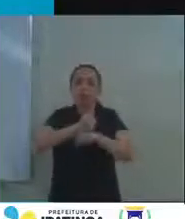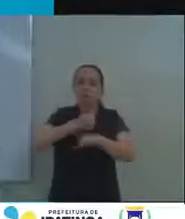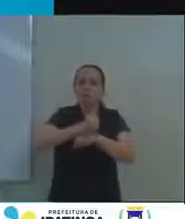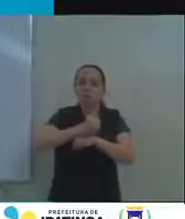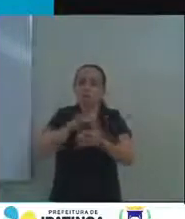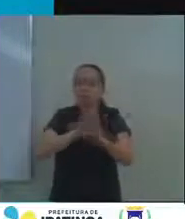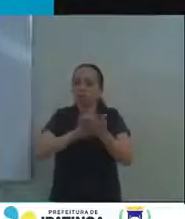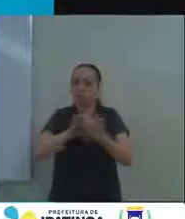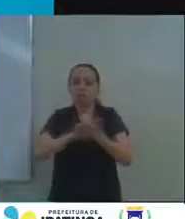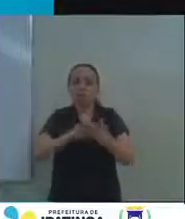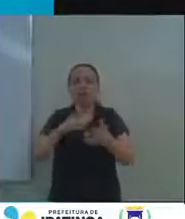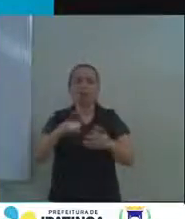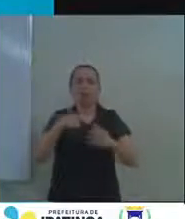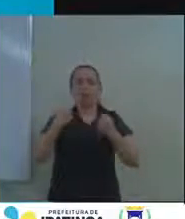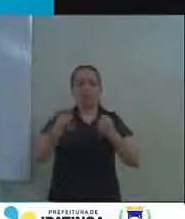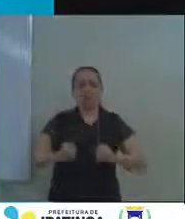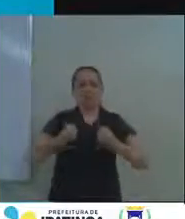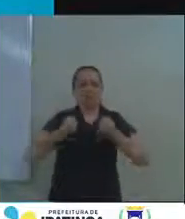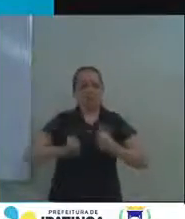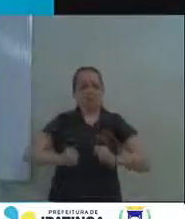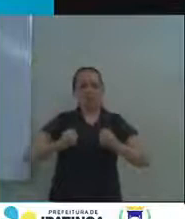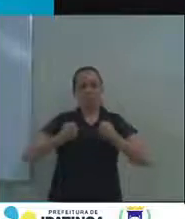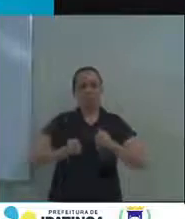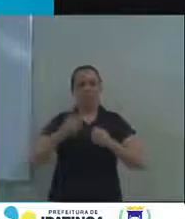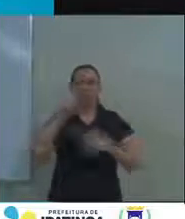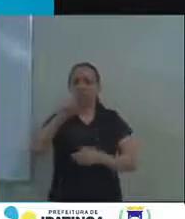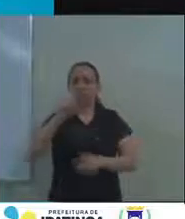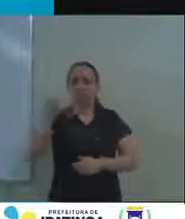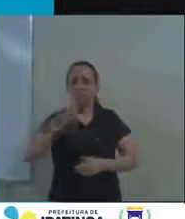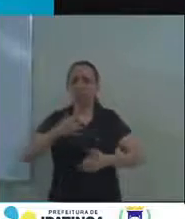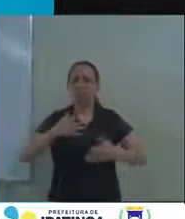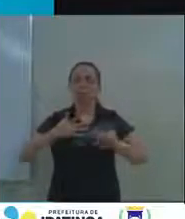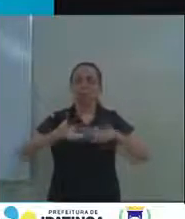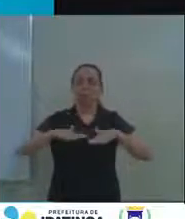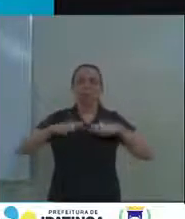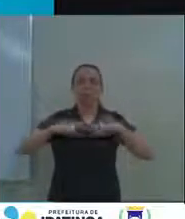nenhum exercício é feito com esforço. Então, sem fazer